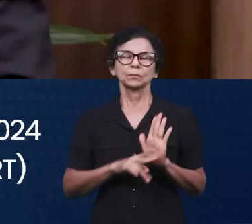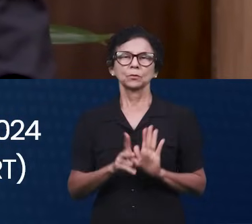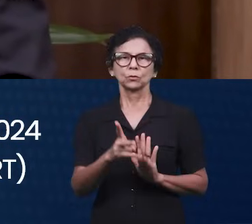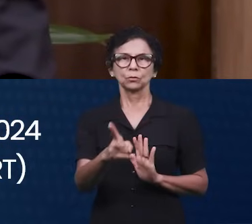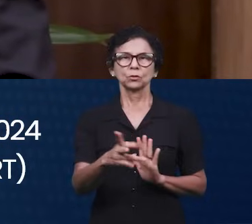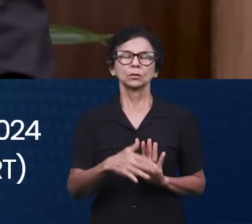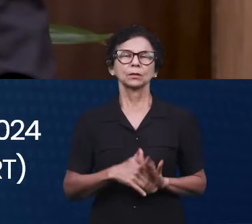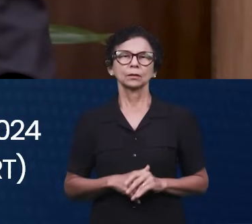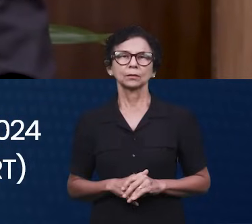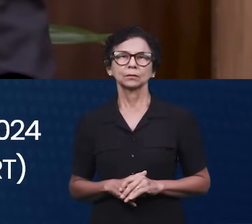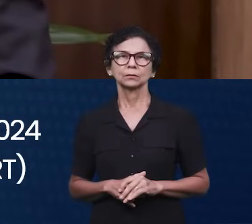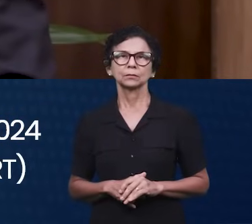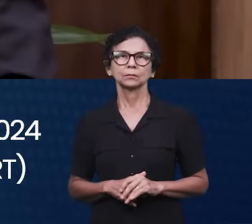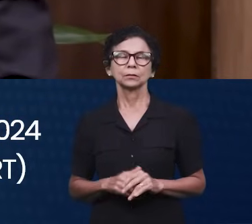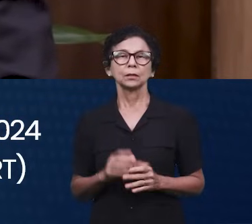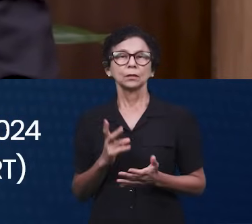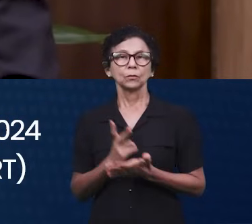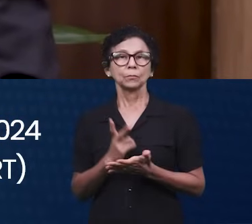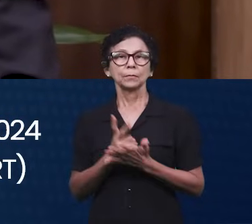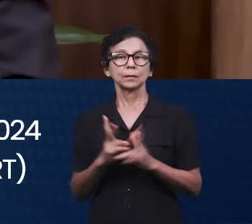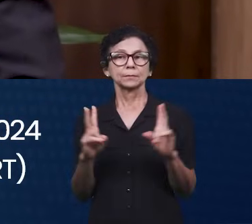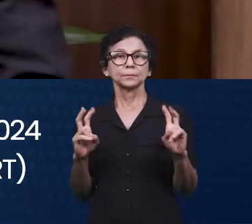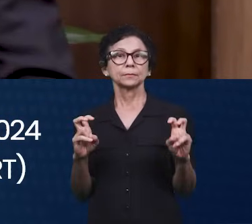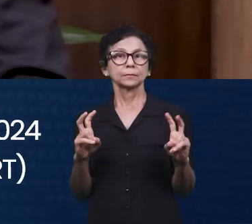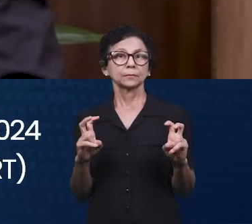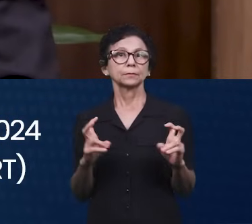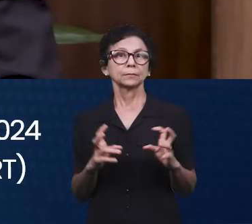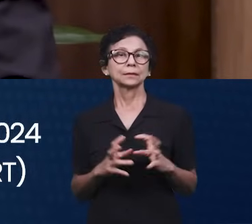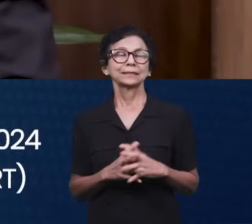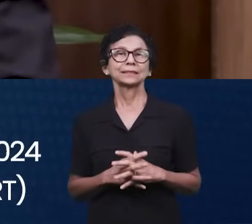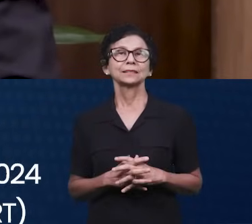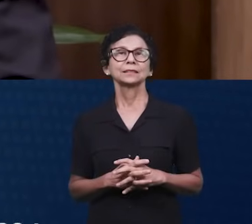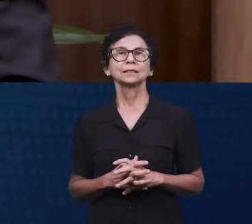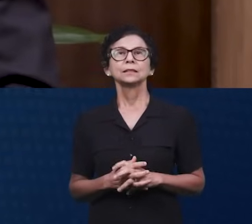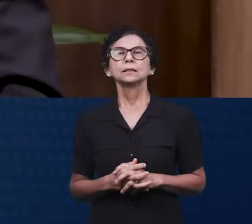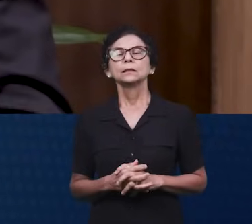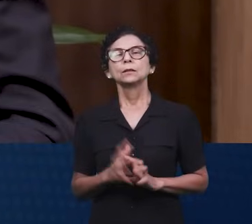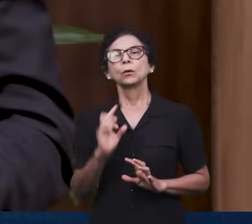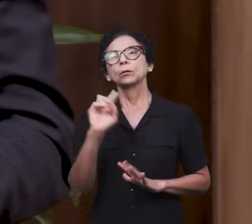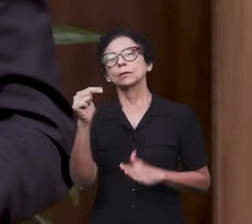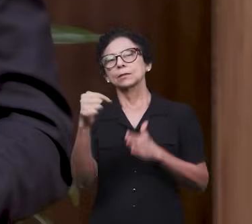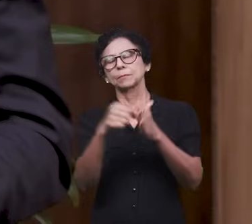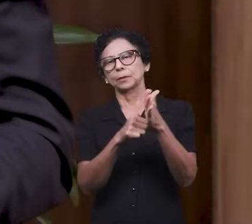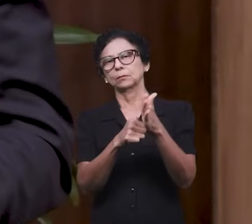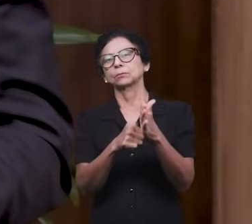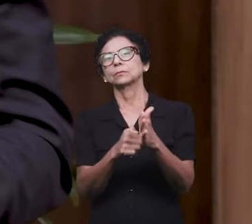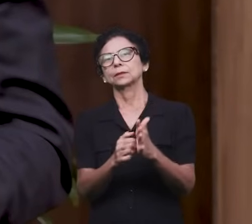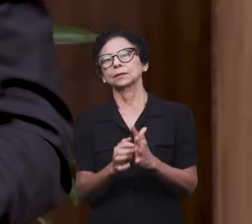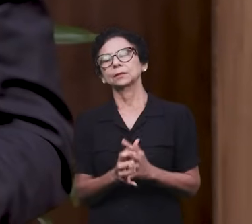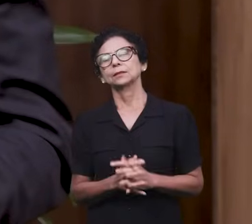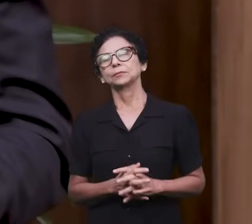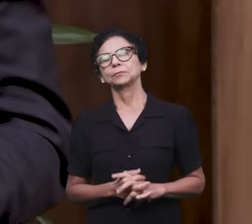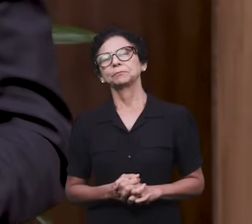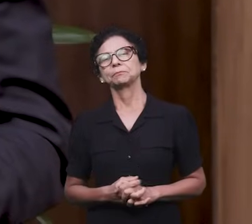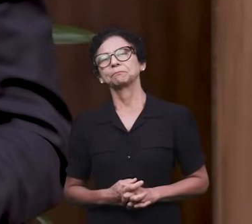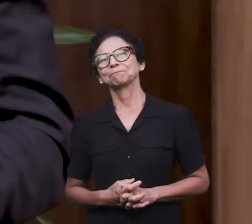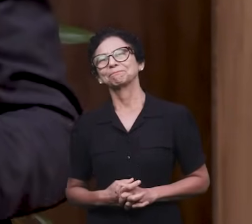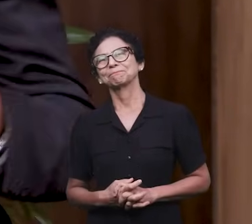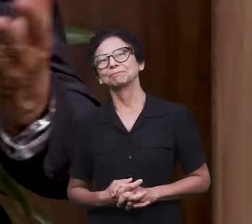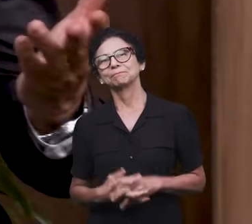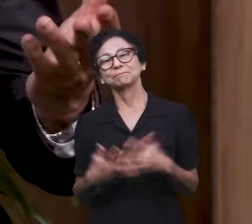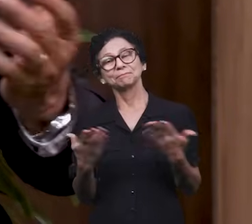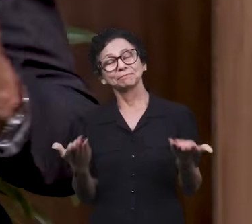programa tratando do tema, porque nós temos ainda outros questionamentos feitos por nossos